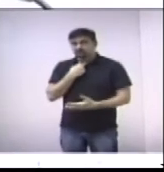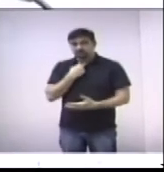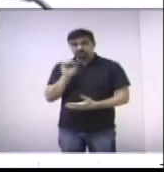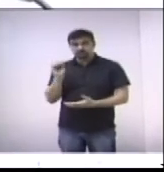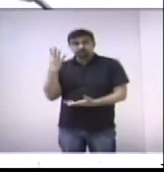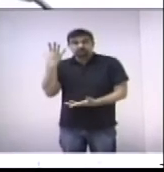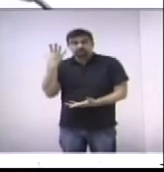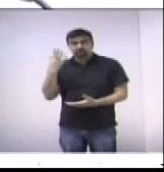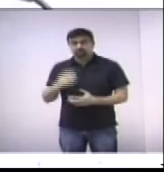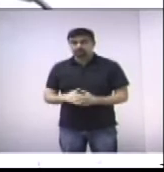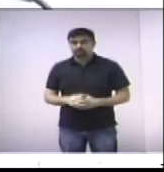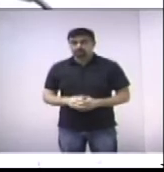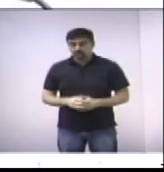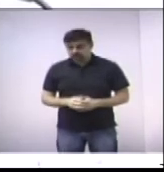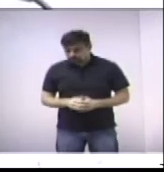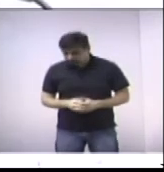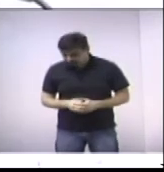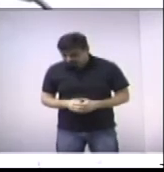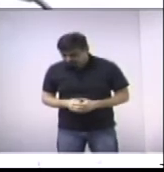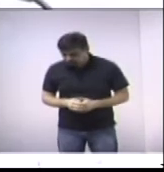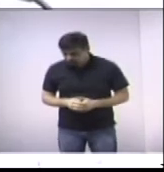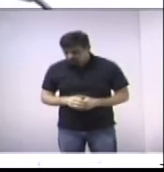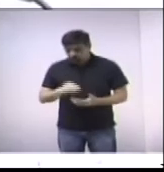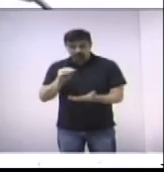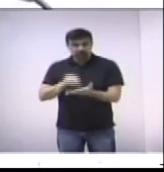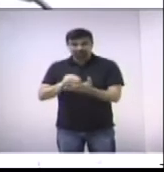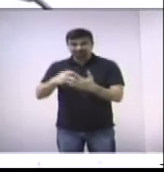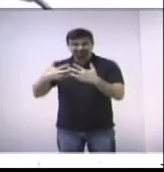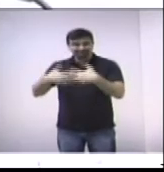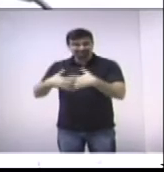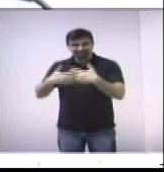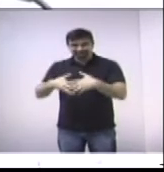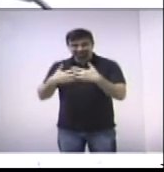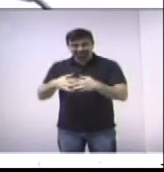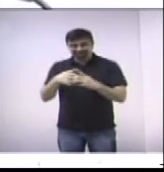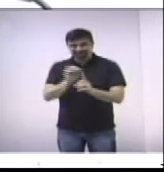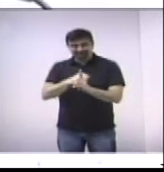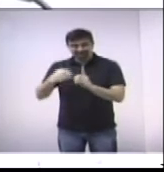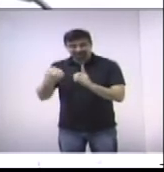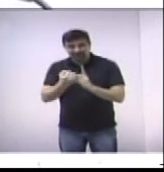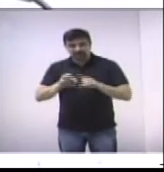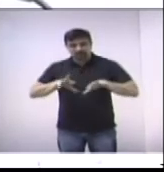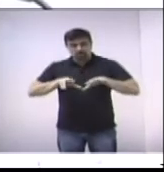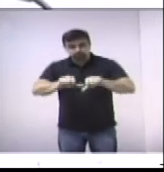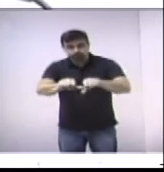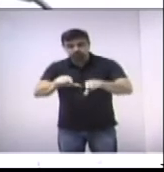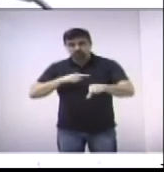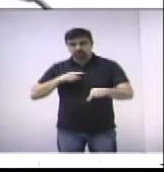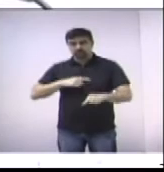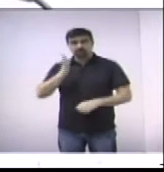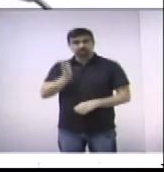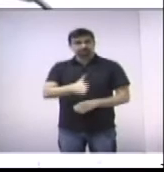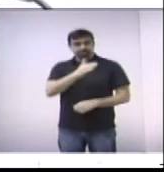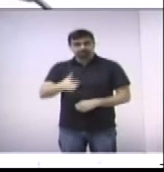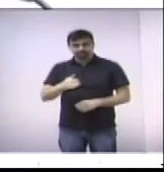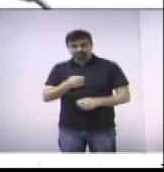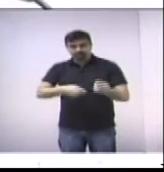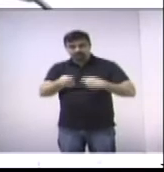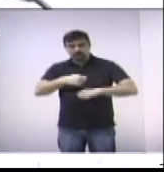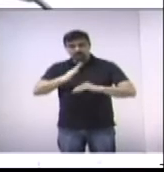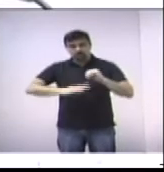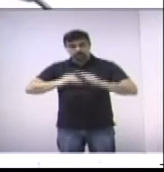que, ainda que sem qualquer efeito patrimonial imediato, a declaração de nulidade de um ato